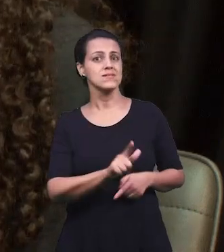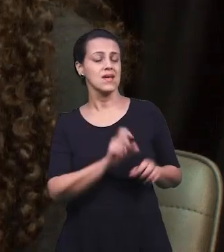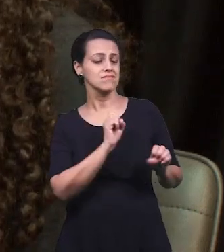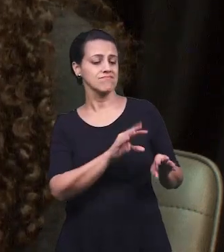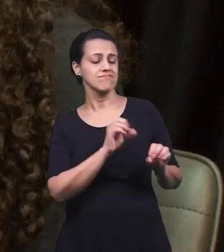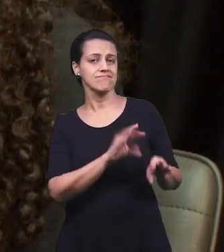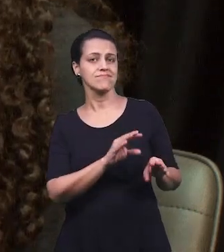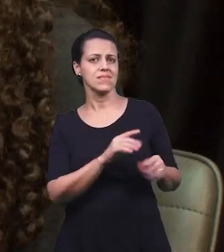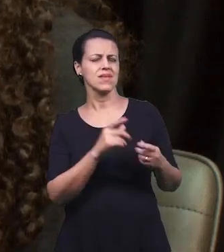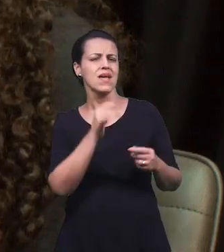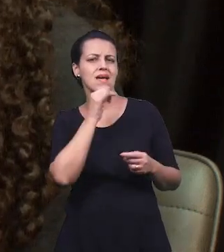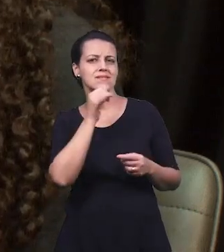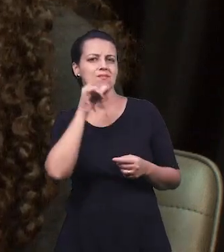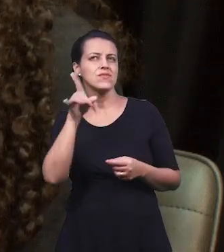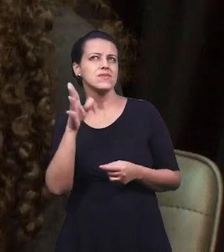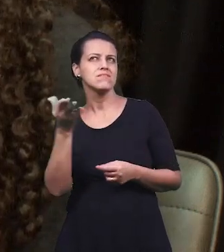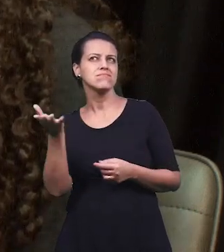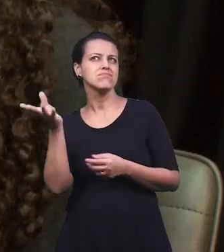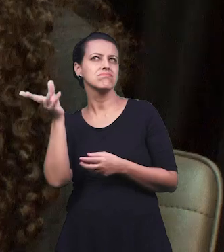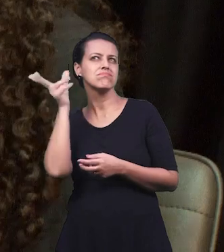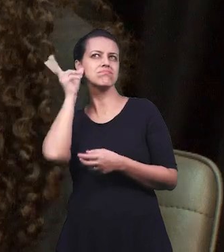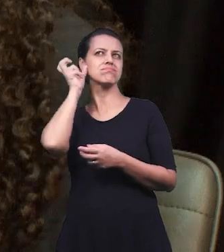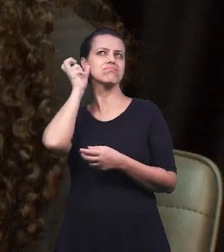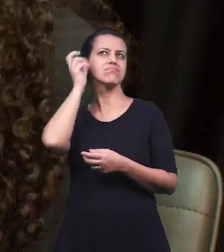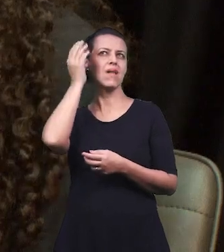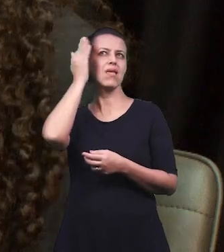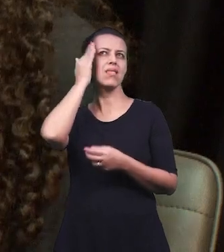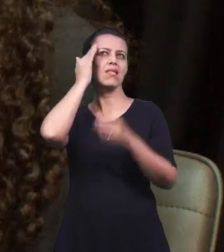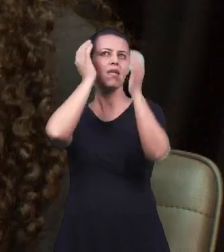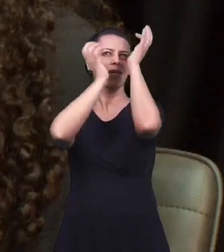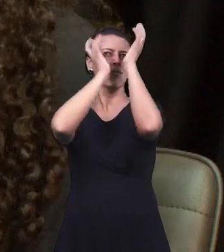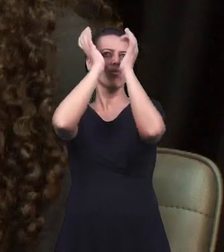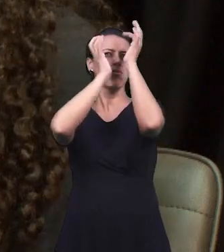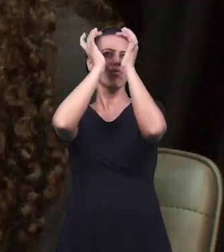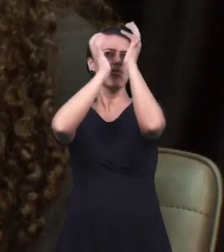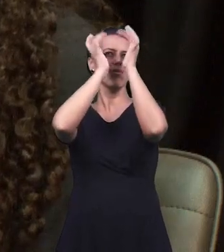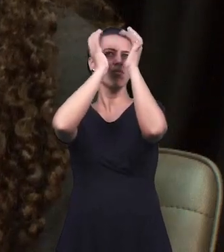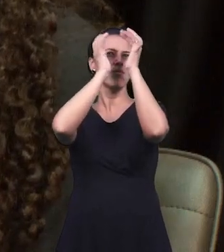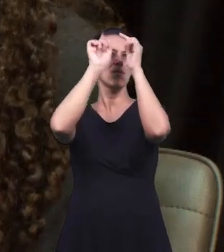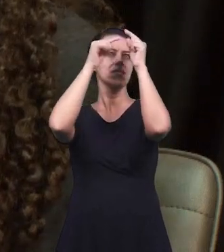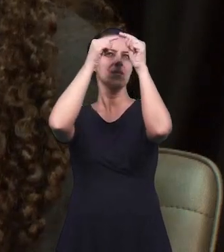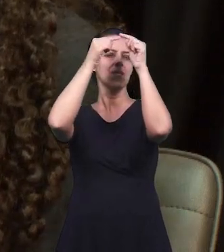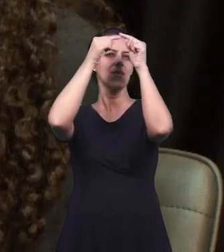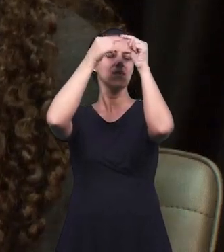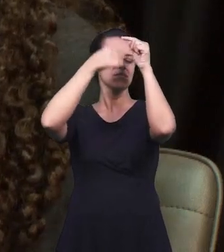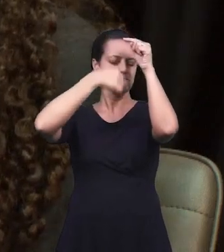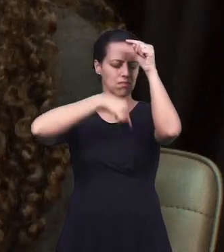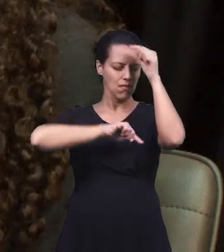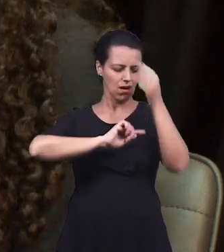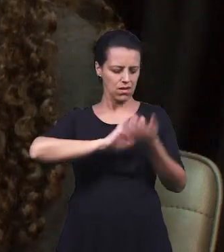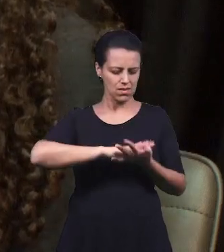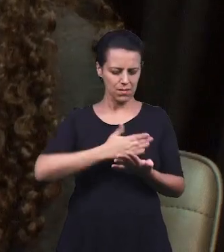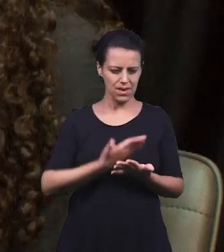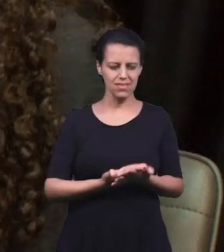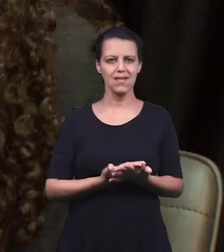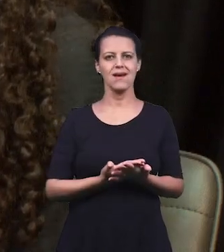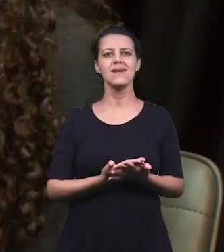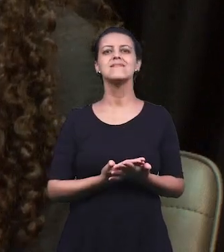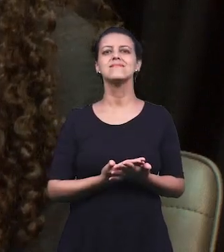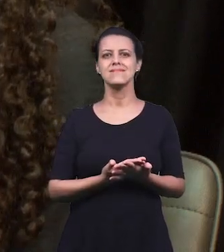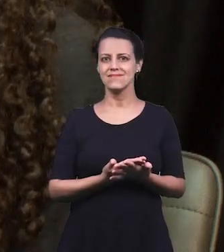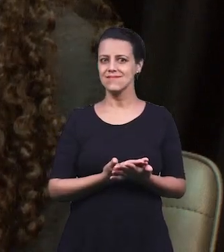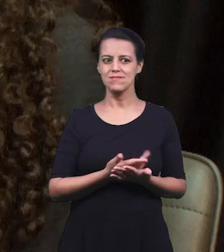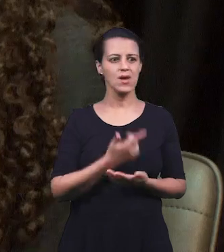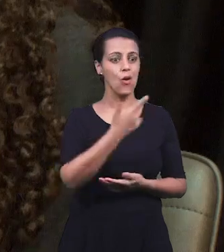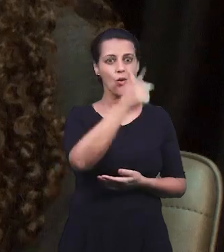que entender o que a pessoa está falando, Sim. então você vai usar uma área do cérebro e depois você vai ter que interpretar aquilo para uma